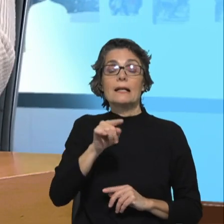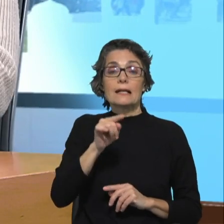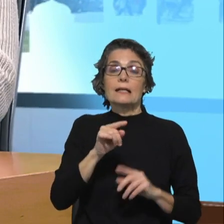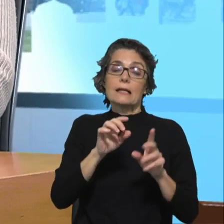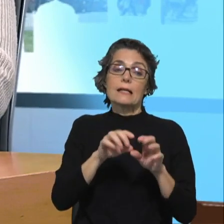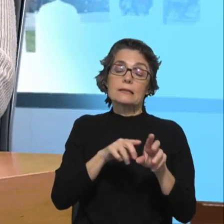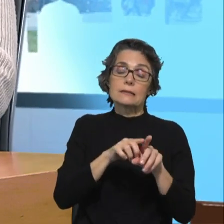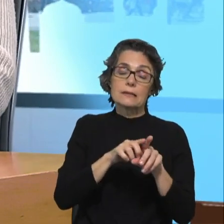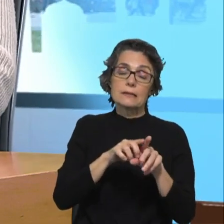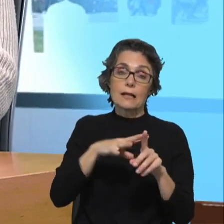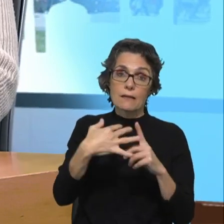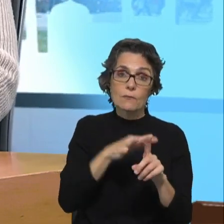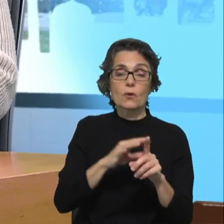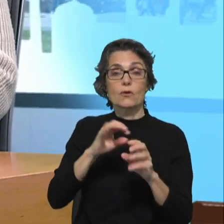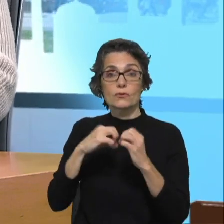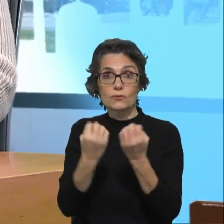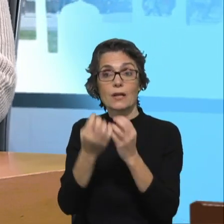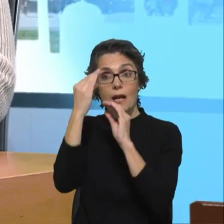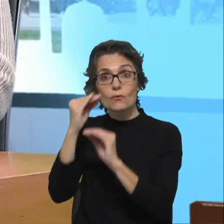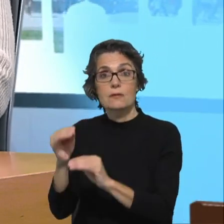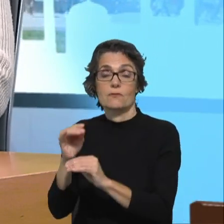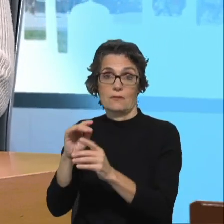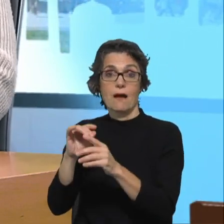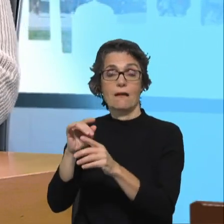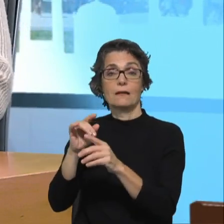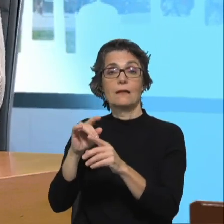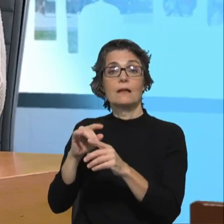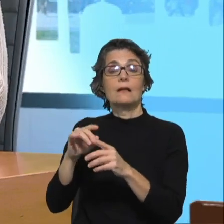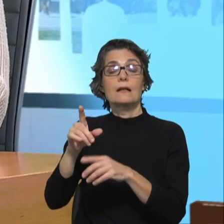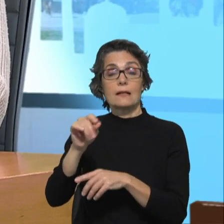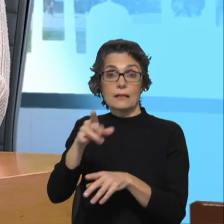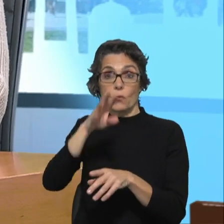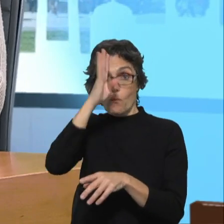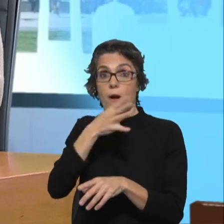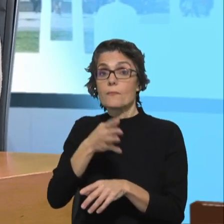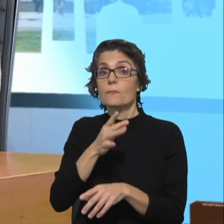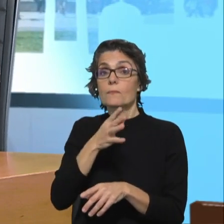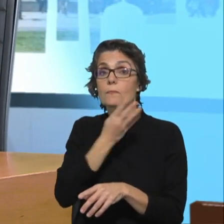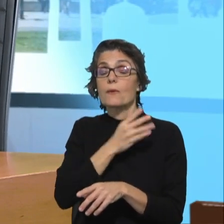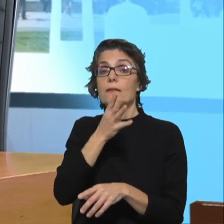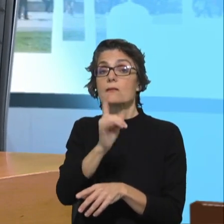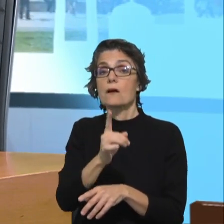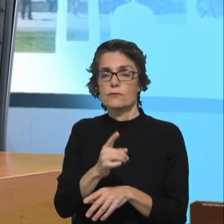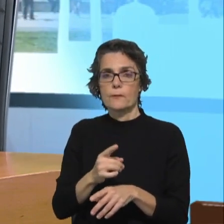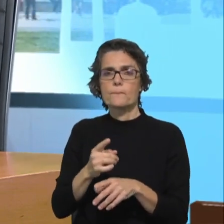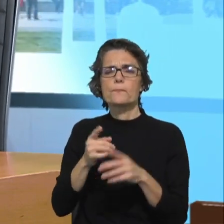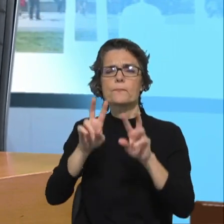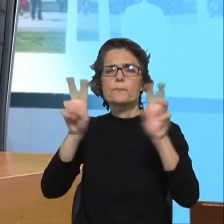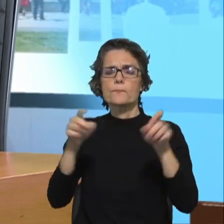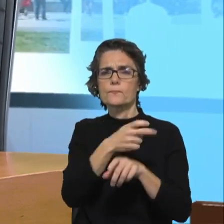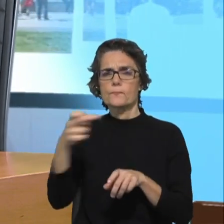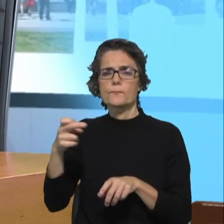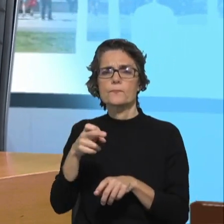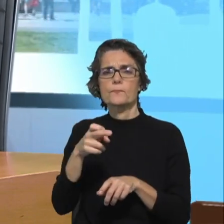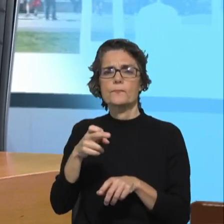social e educacional que falaste, a educacional, o Papa diz uma coisa muito gira, se me permite, eu cito, que é: a educação para o uso de formas de inteligência artificial deveria